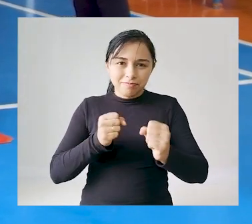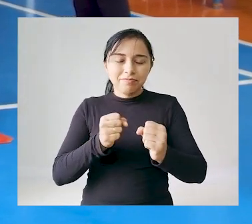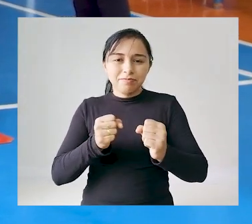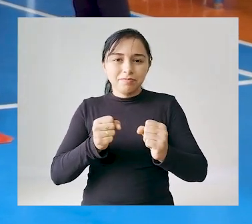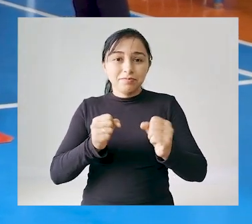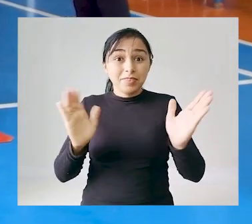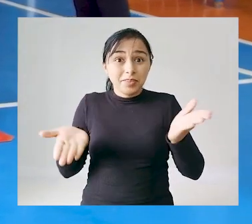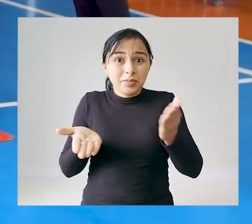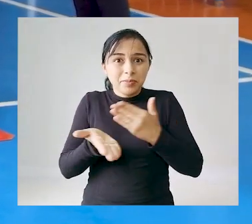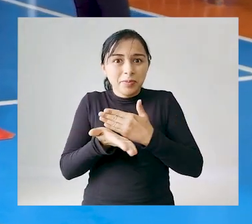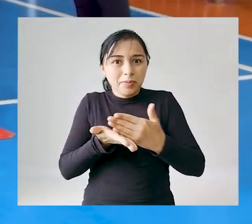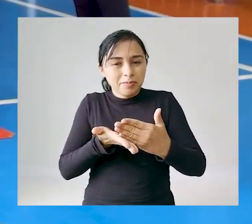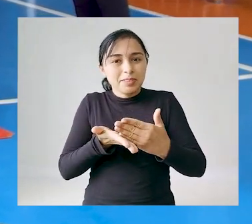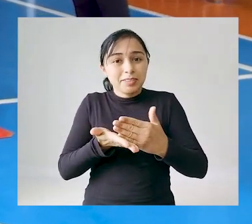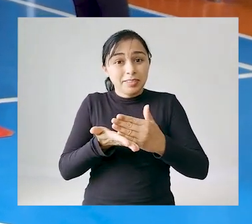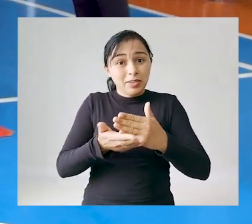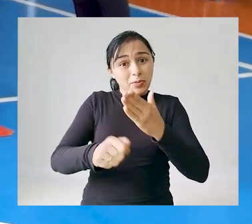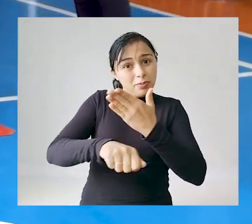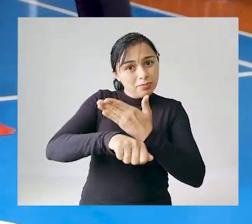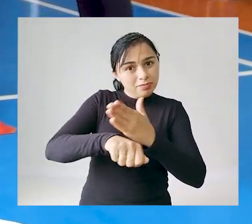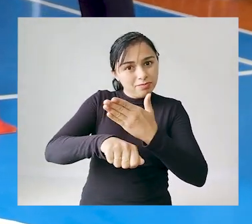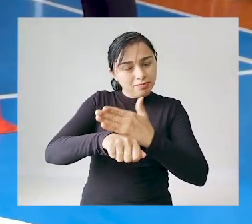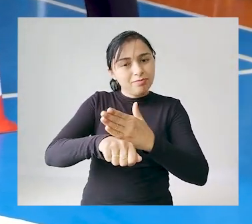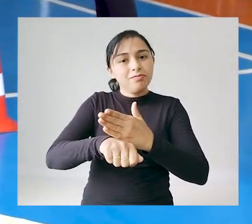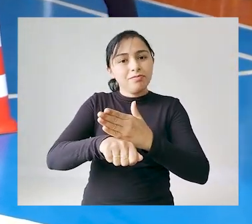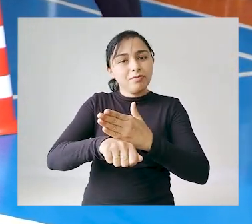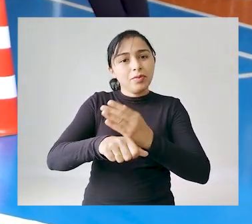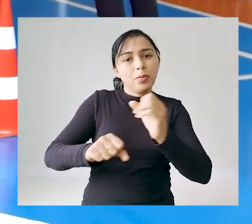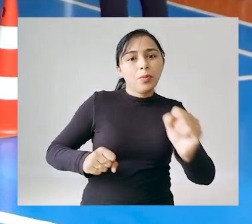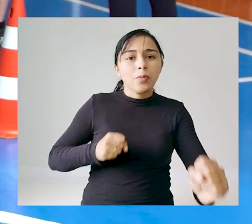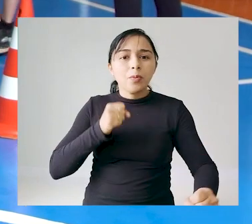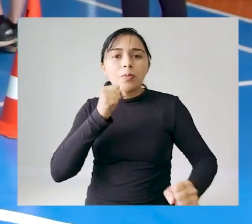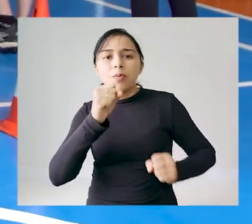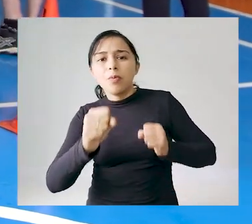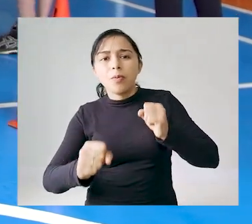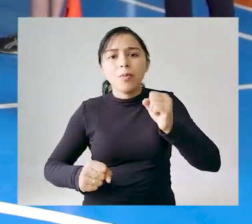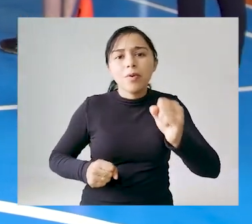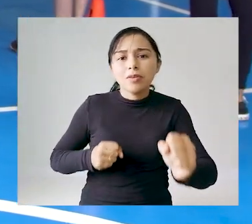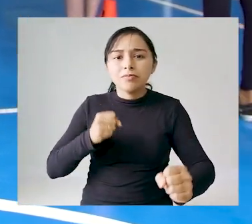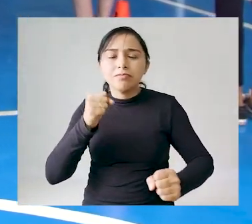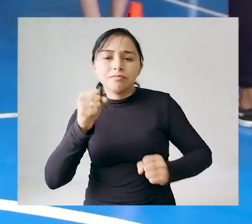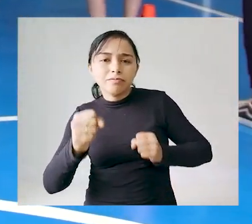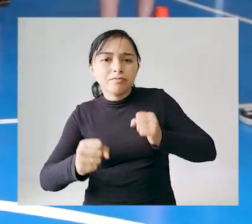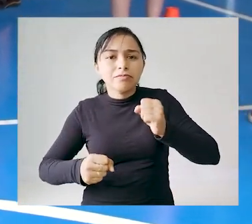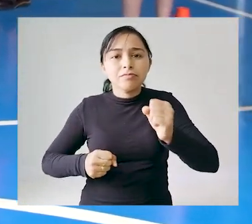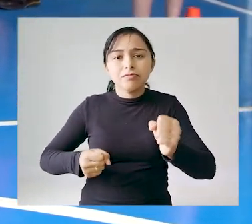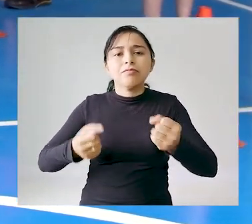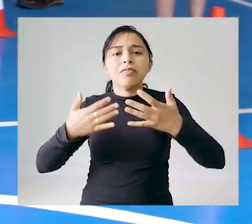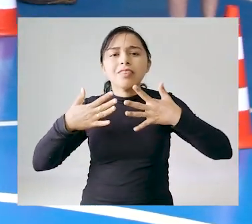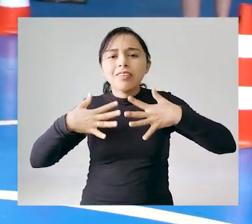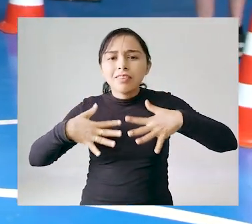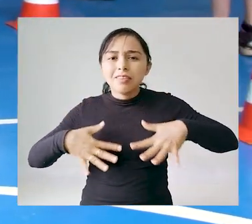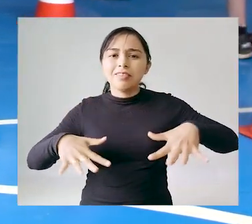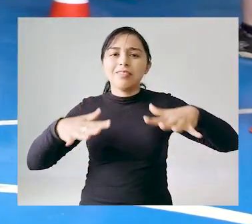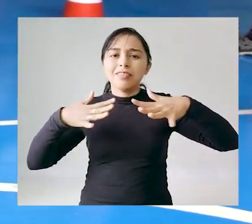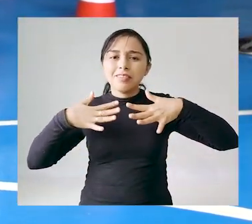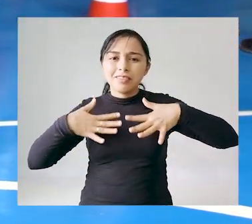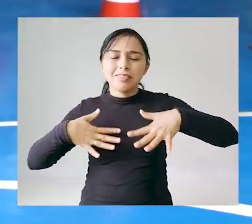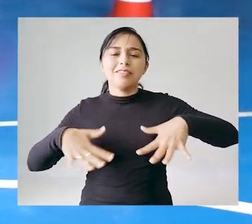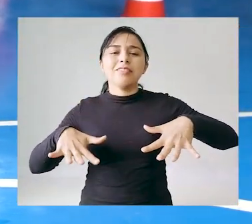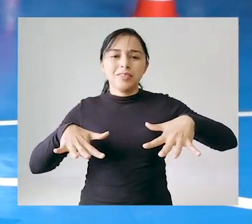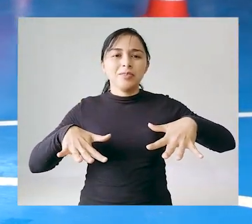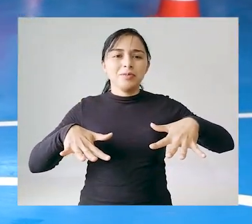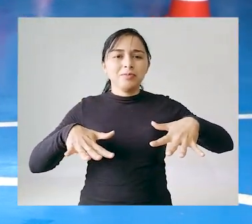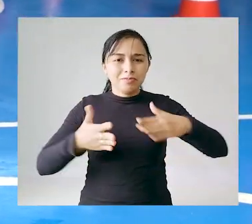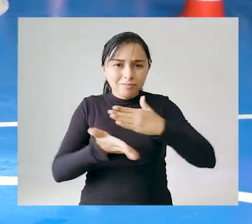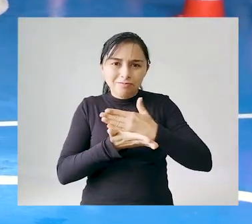beleza? Pode iniciar uma corrida leve, vamos lá, bem lento para a gente iniciar o nosso aquecimento, vai lá, acompanha o grupo,